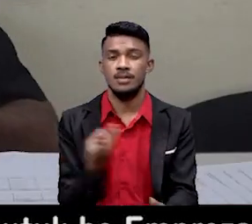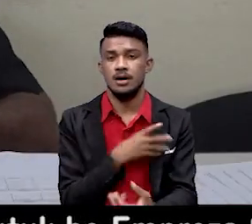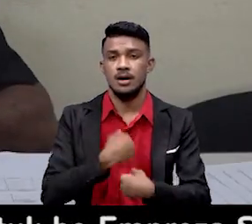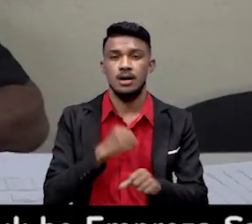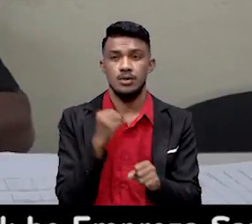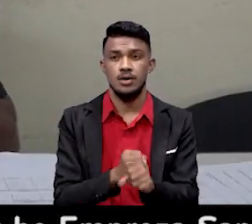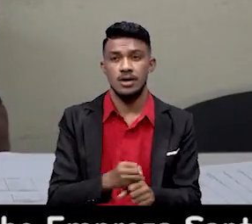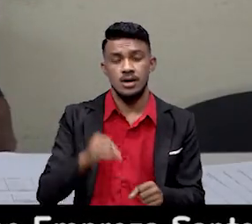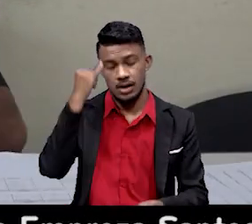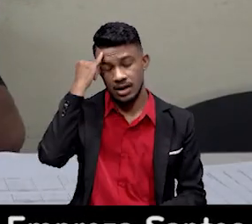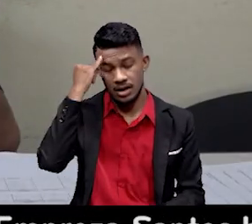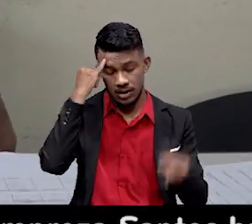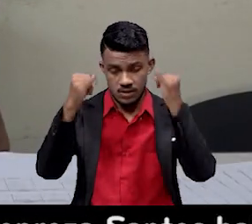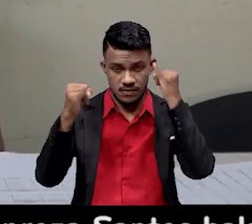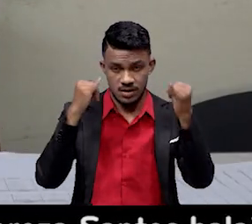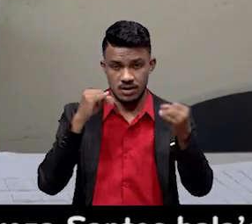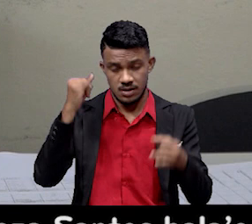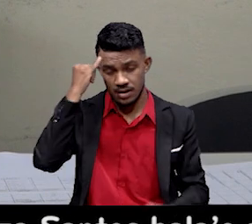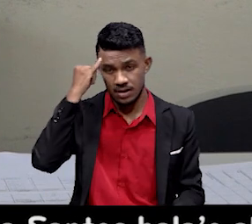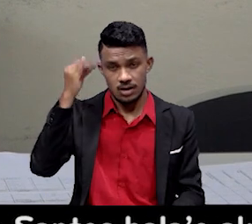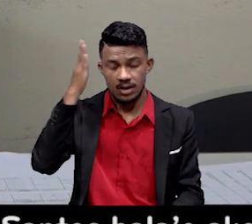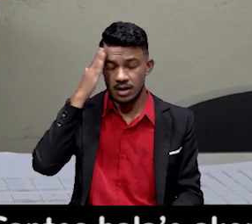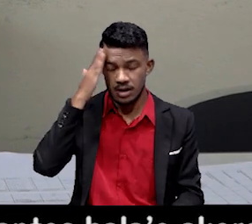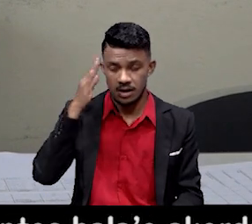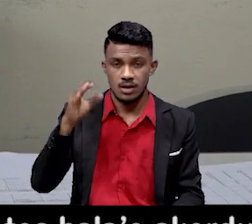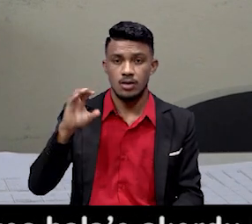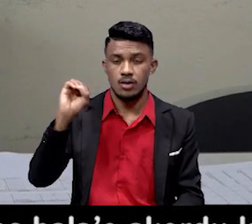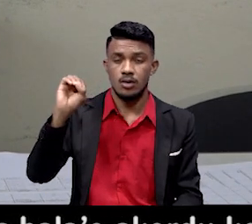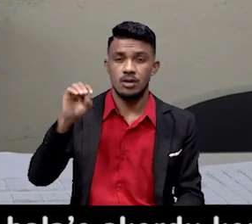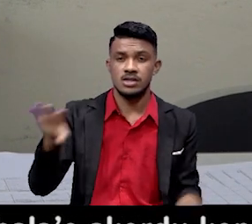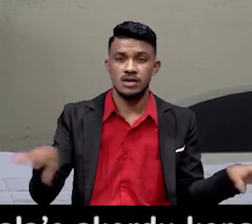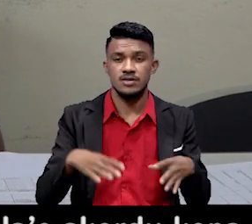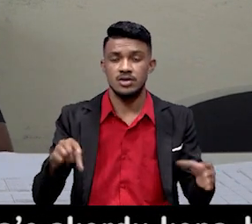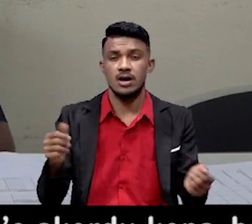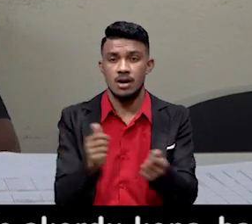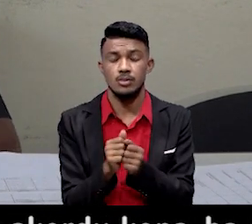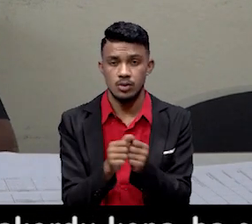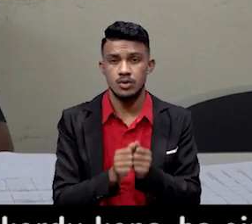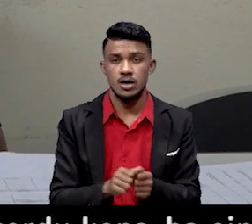identificação genérica, né? Muito de alto, obra né, muito bem, 117 pacotes.